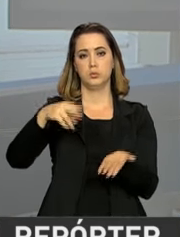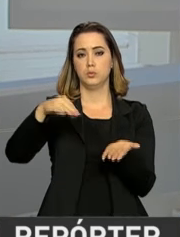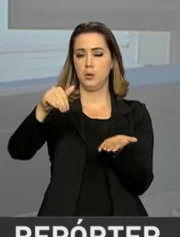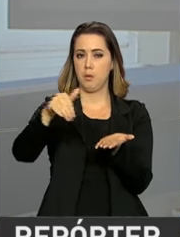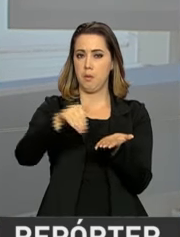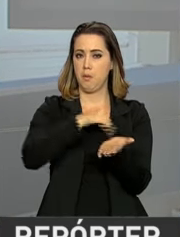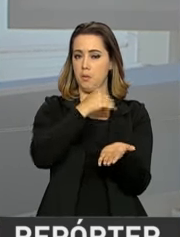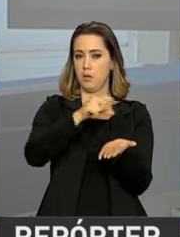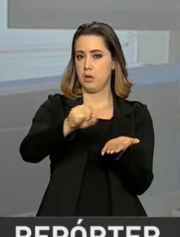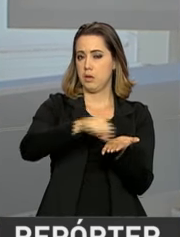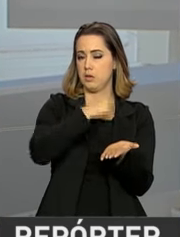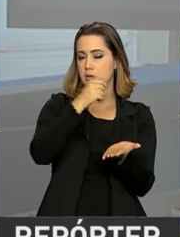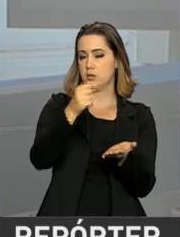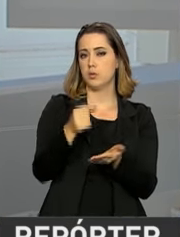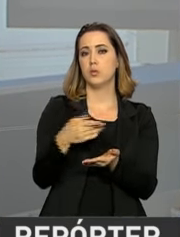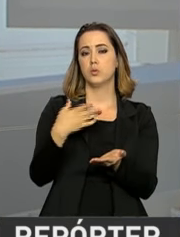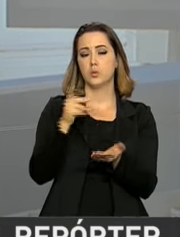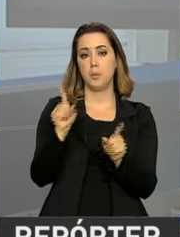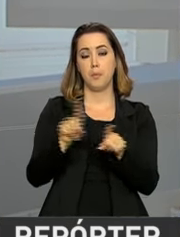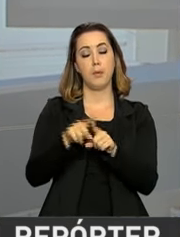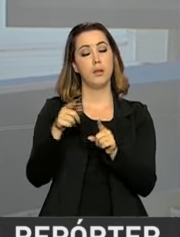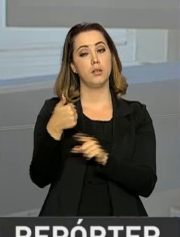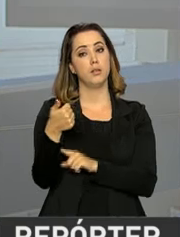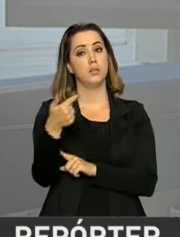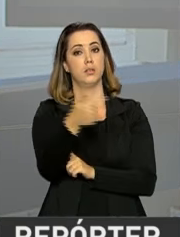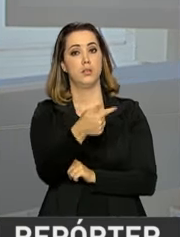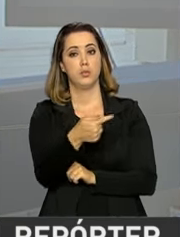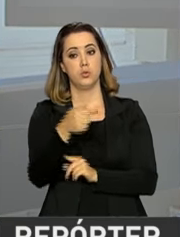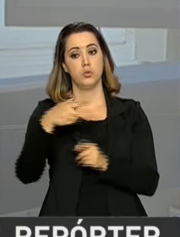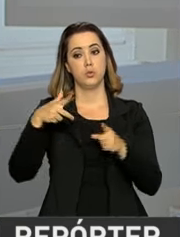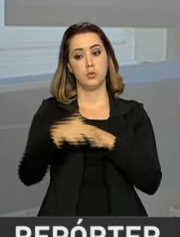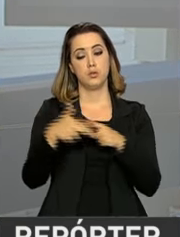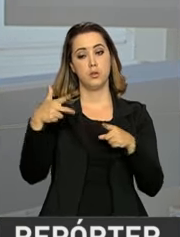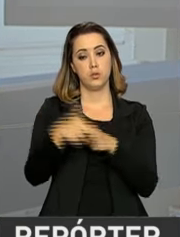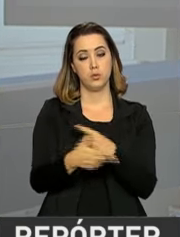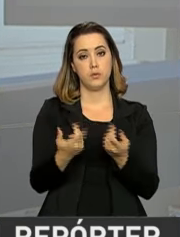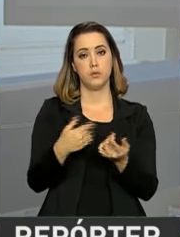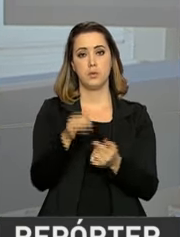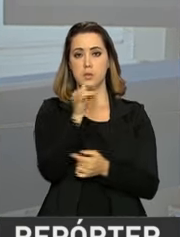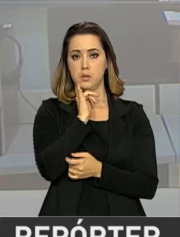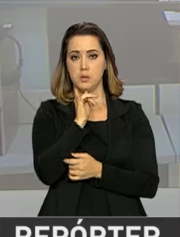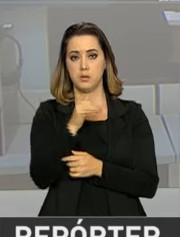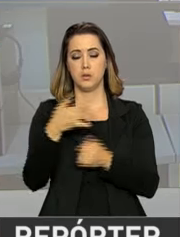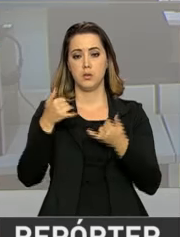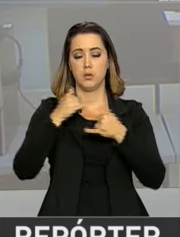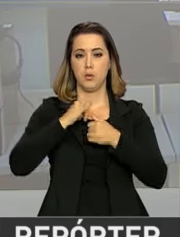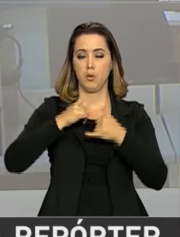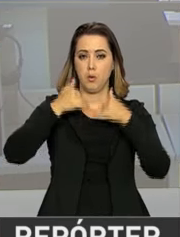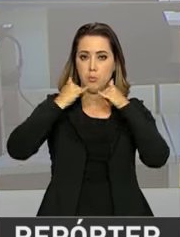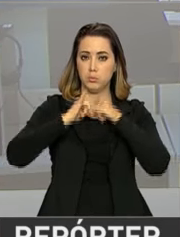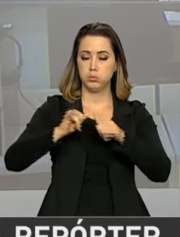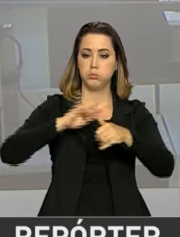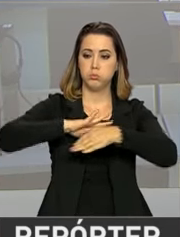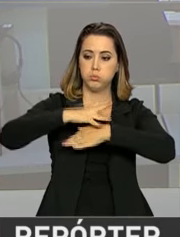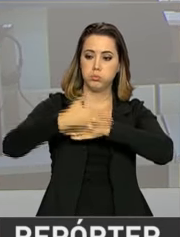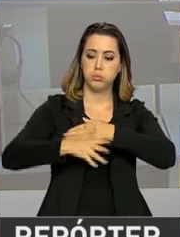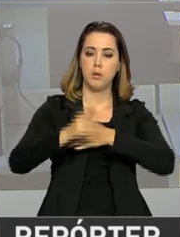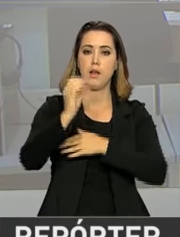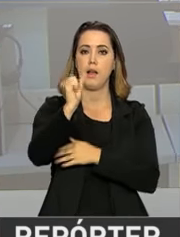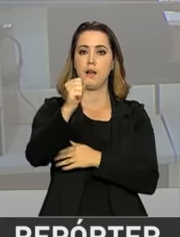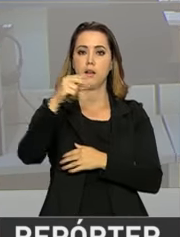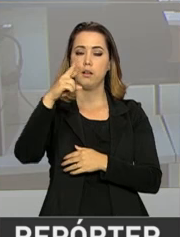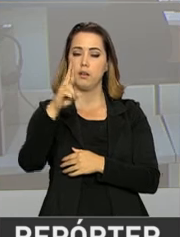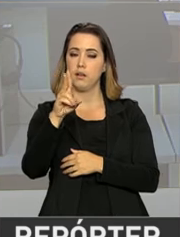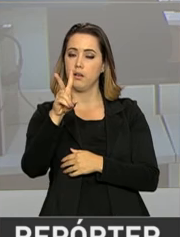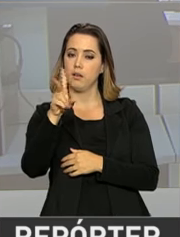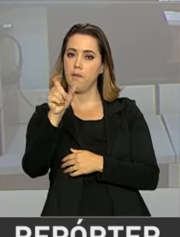um deles anulou a crição de novas termelétricas movidas a carvão mineral no país O governo alega que isso poderia